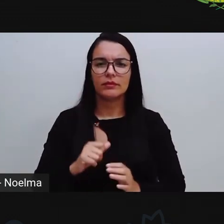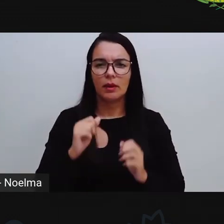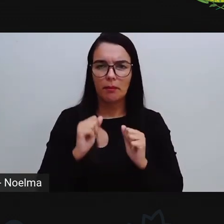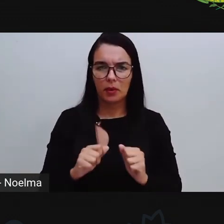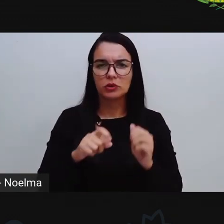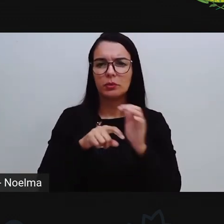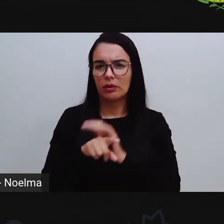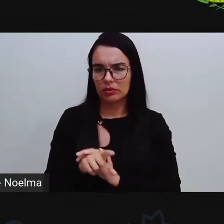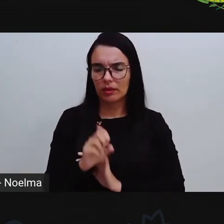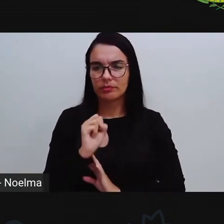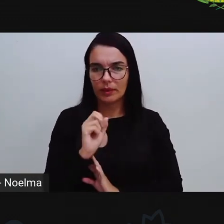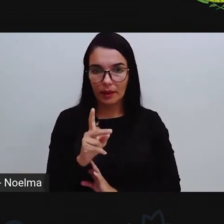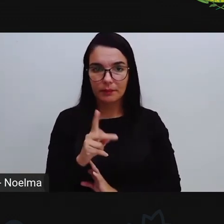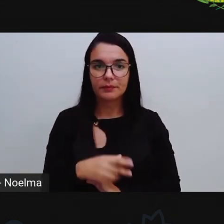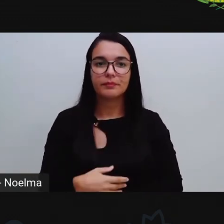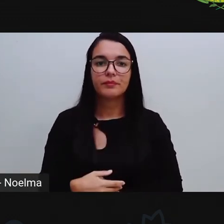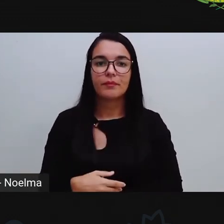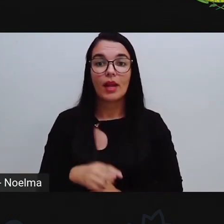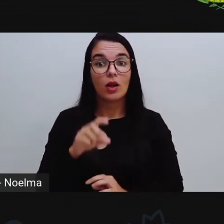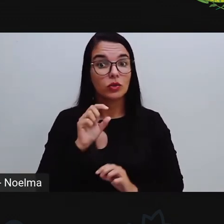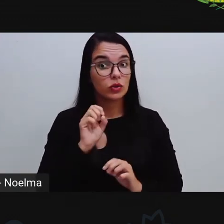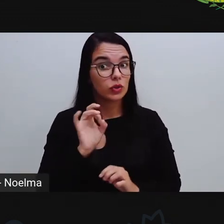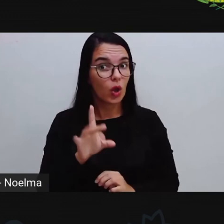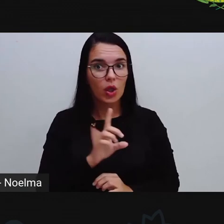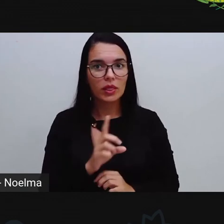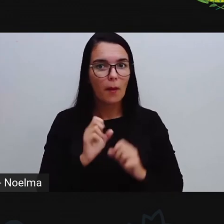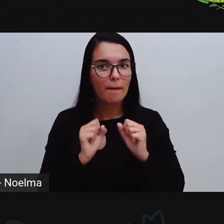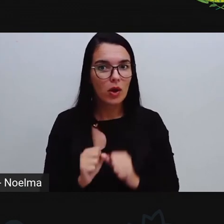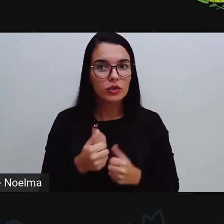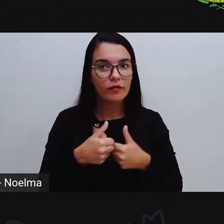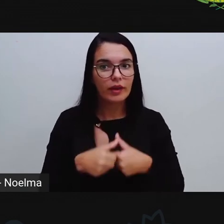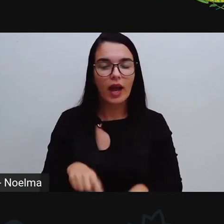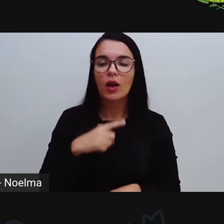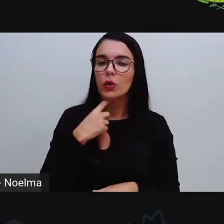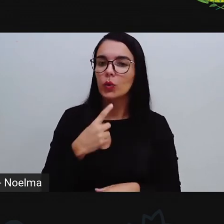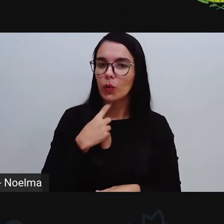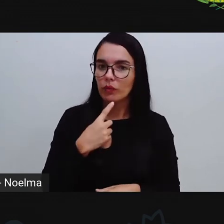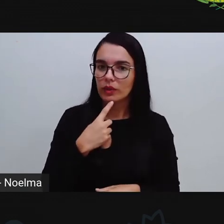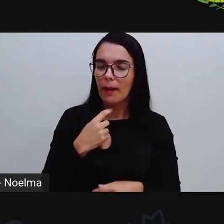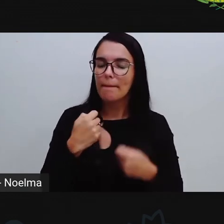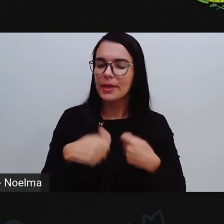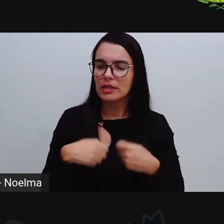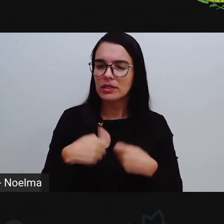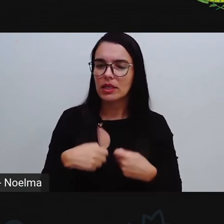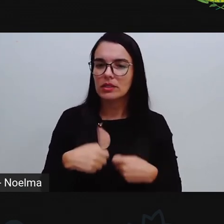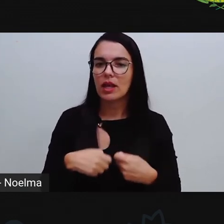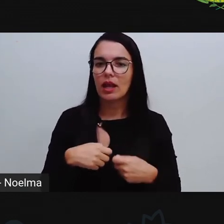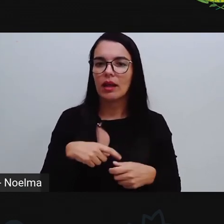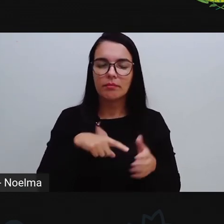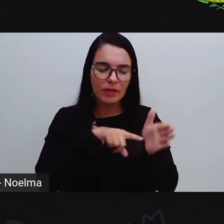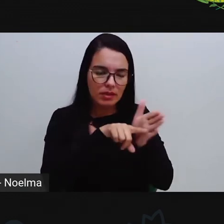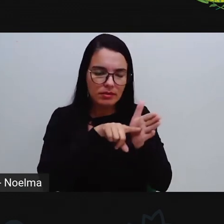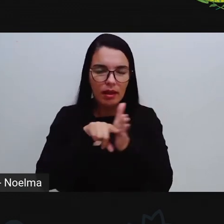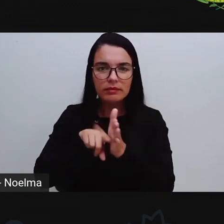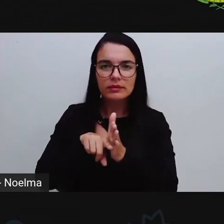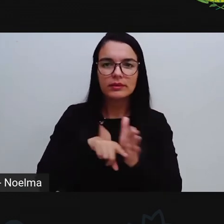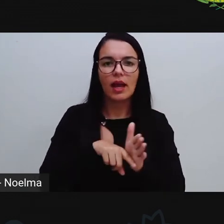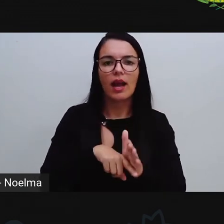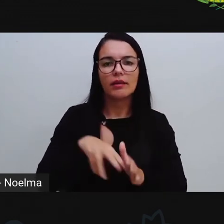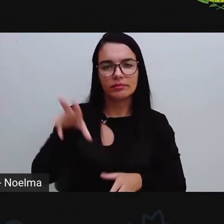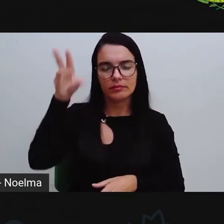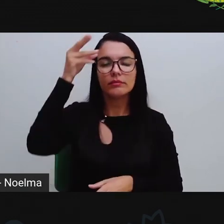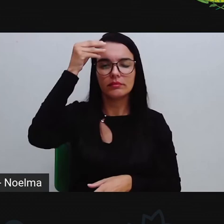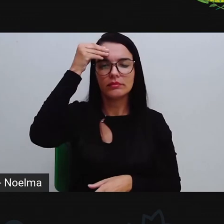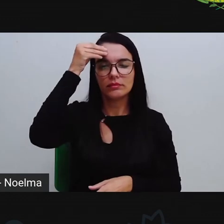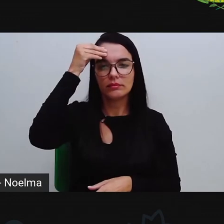essas dúvidas série só não fique com dúvida tem é um aí pesquisar buscar para que